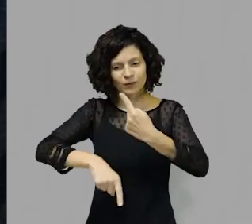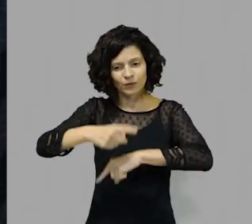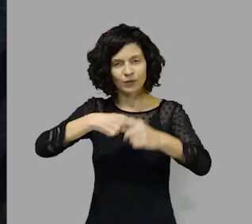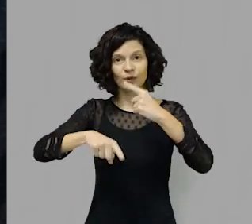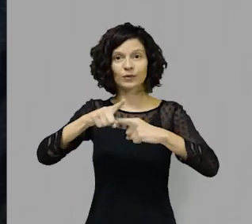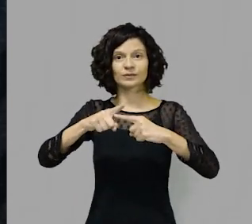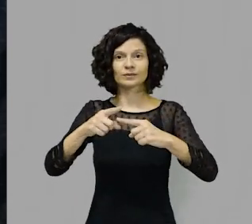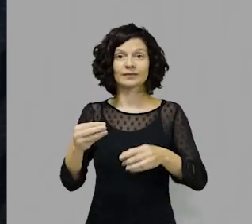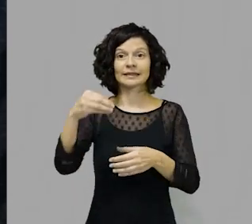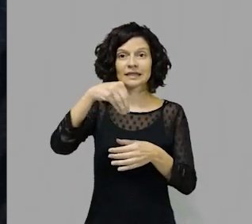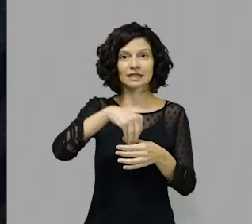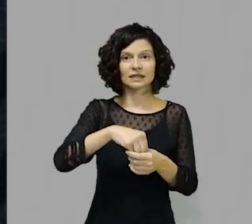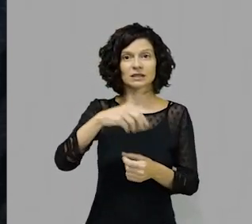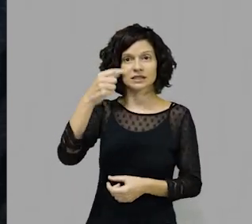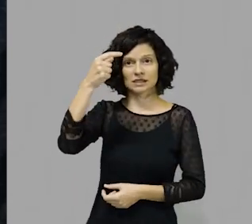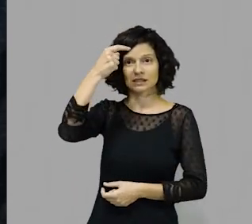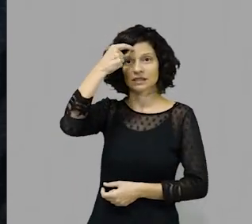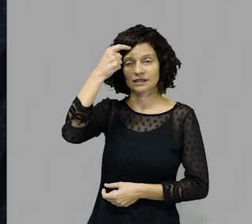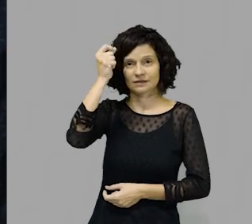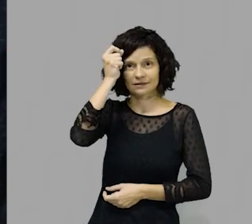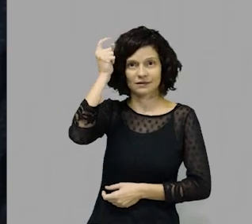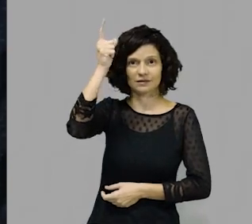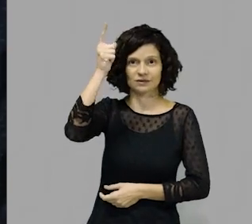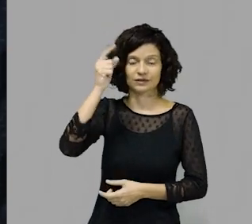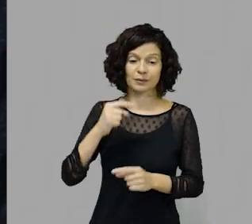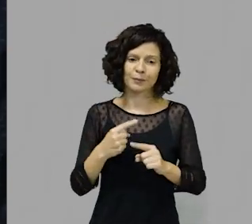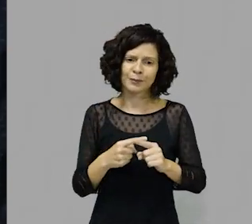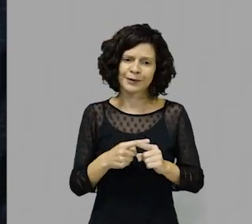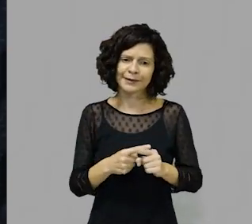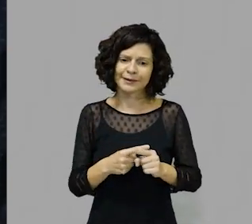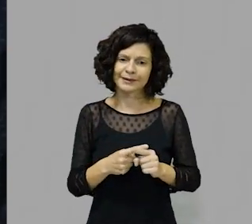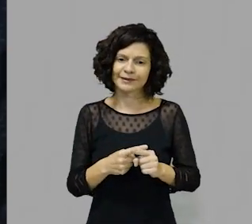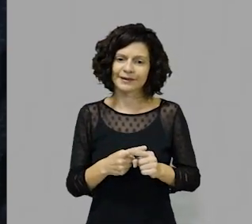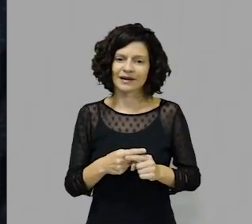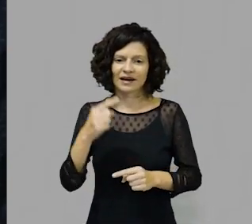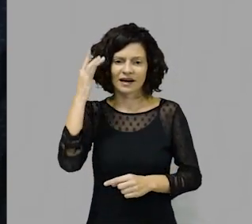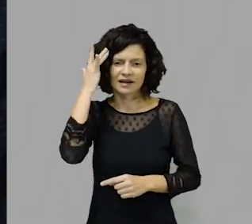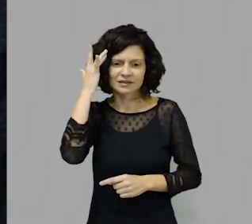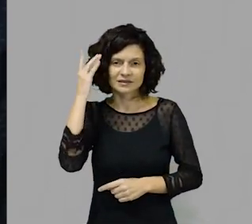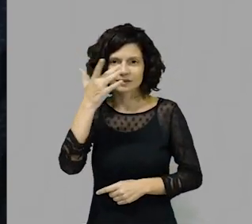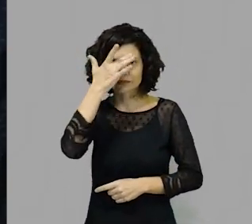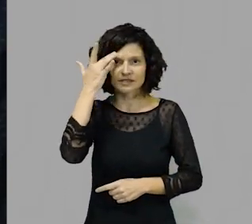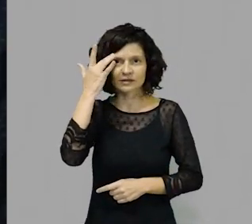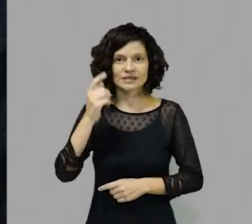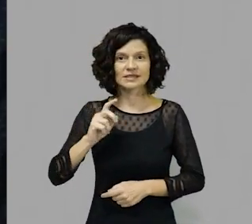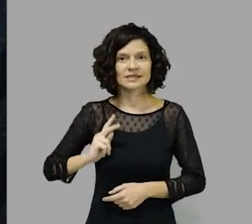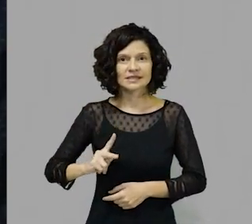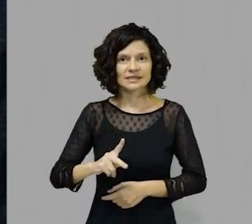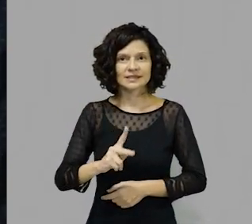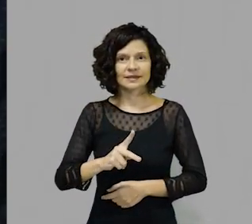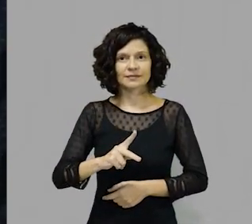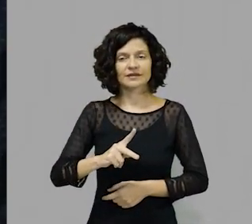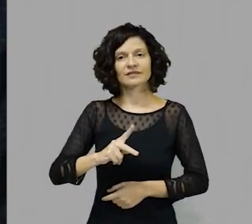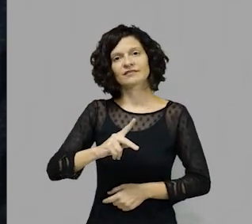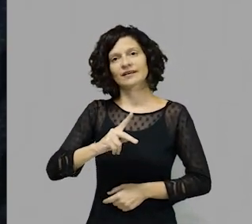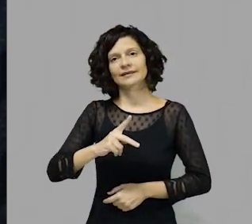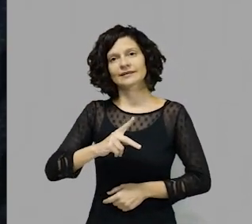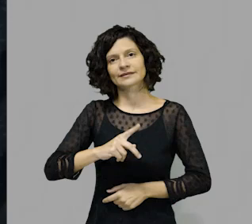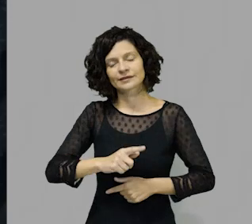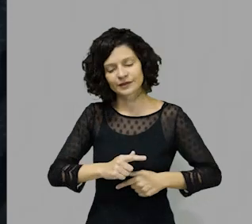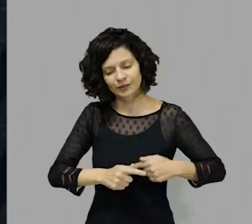lógica. Porque ela vai continuar reproduzindo na sua socialização, a família, os espaços, né, que ela vai